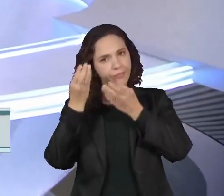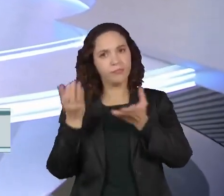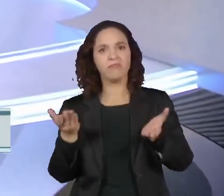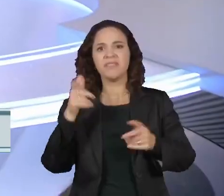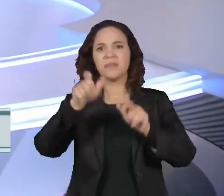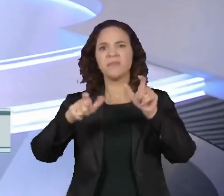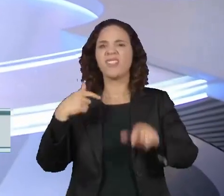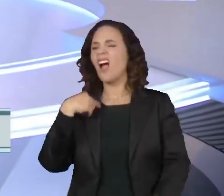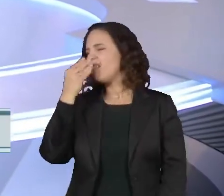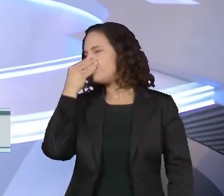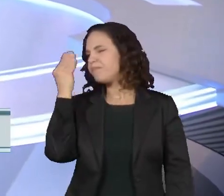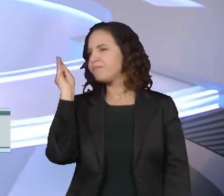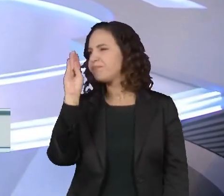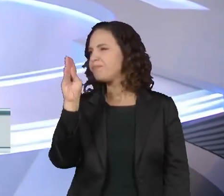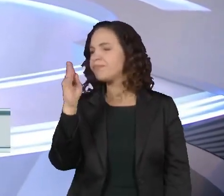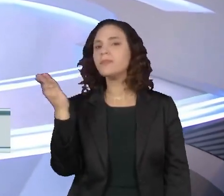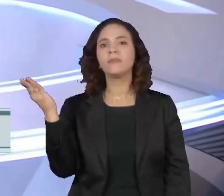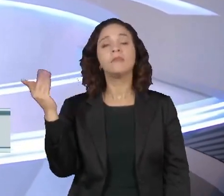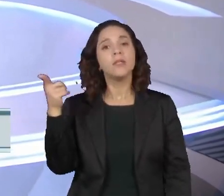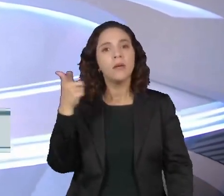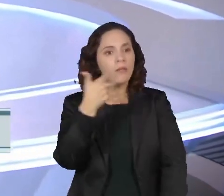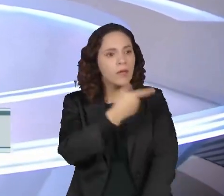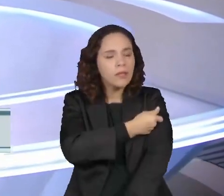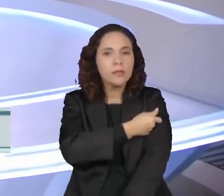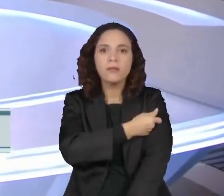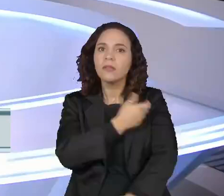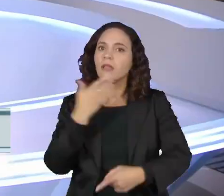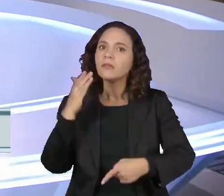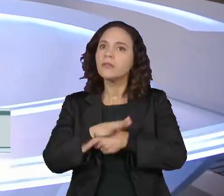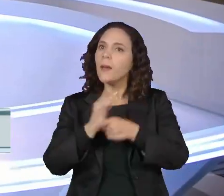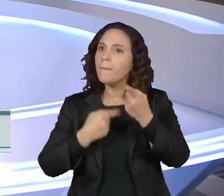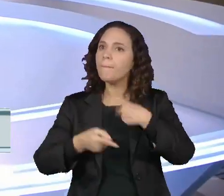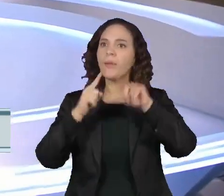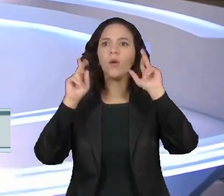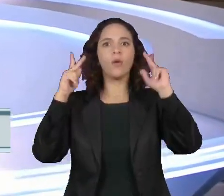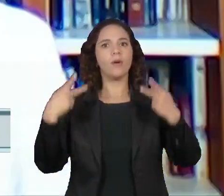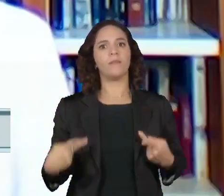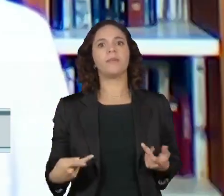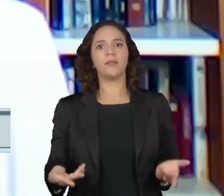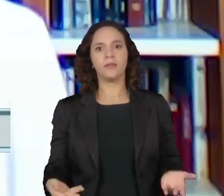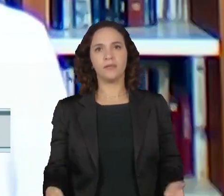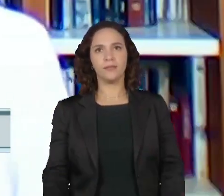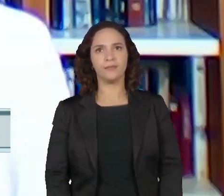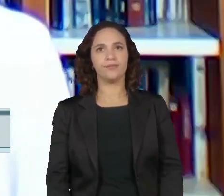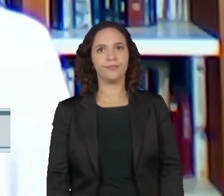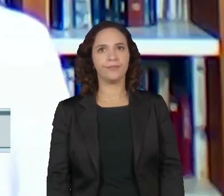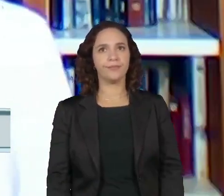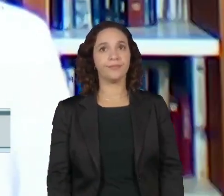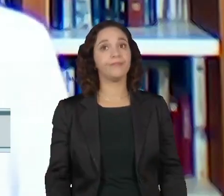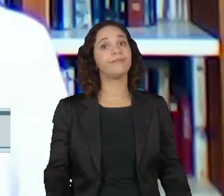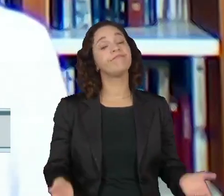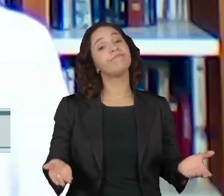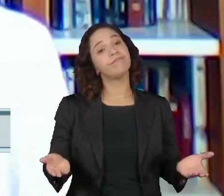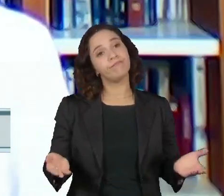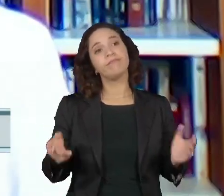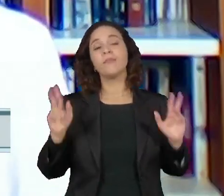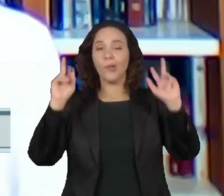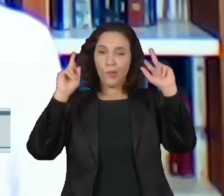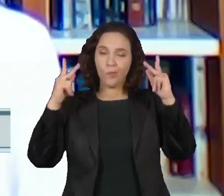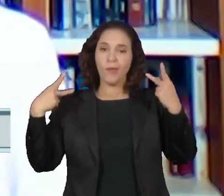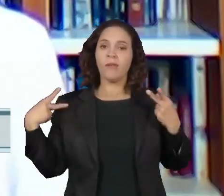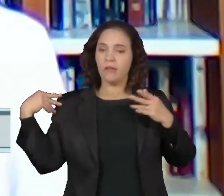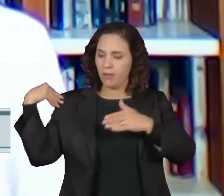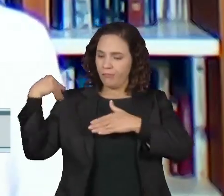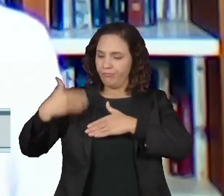gente ignorar as conquistas para a humanidade que os imunizantes trouxeram. A imunidade conquistou